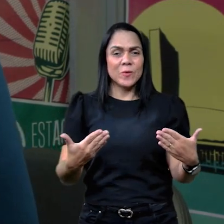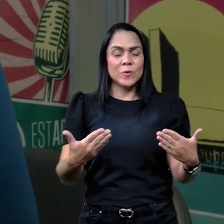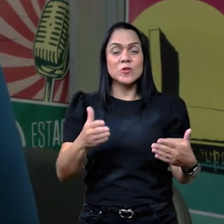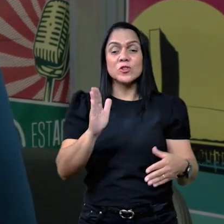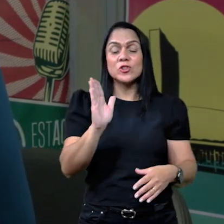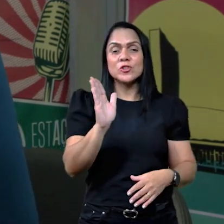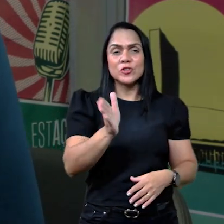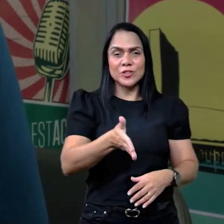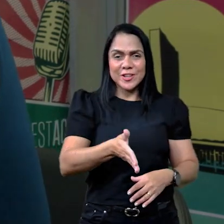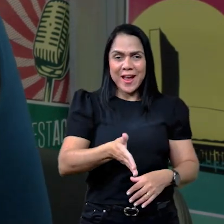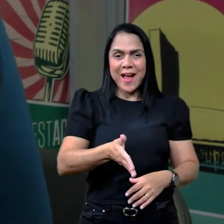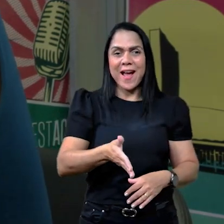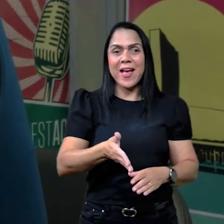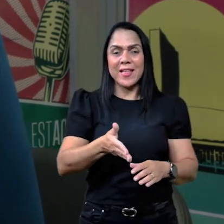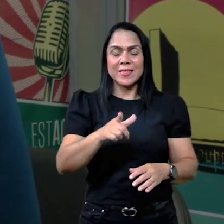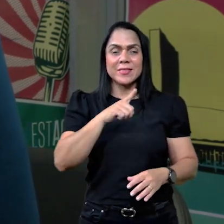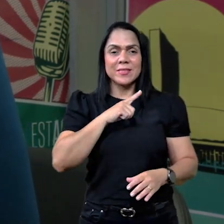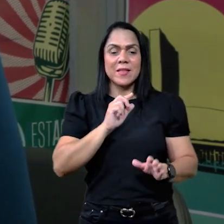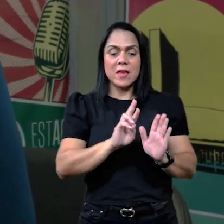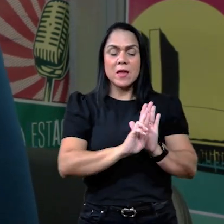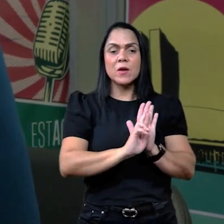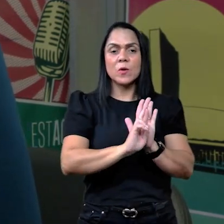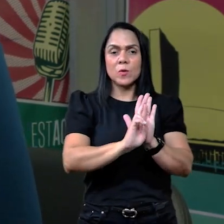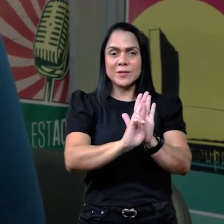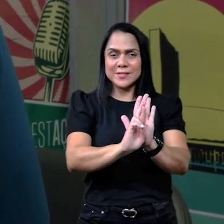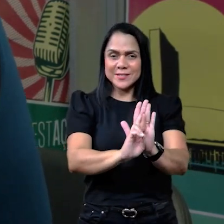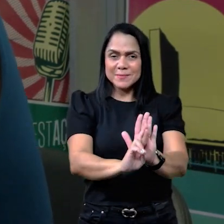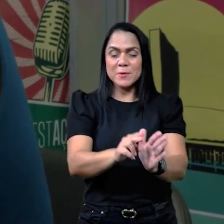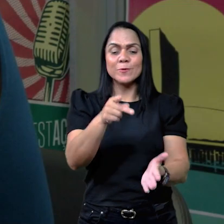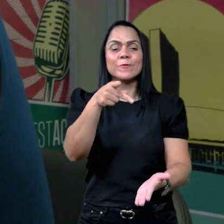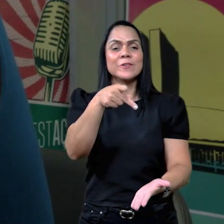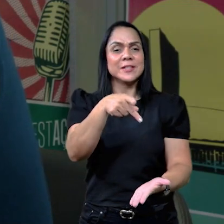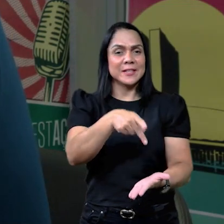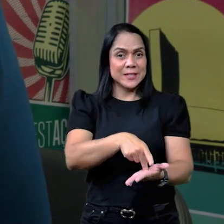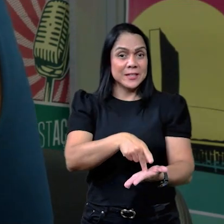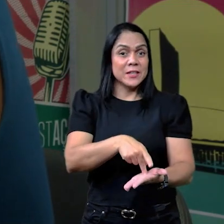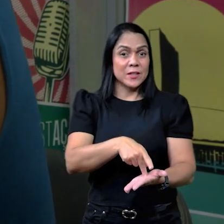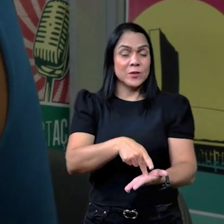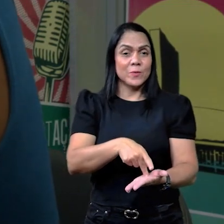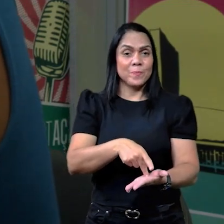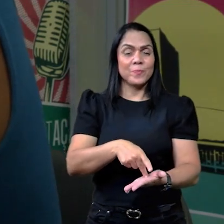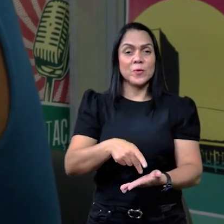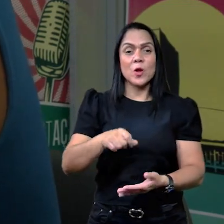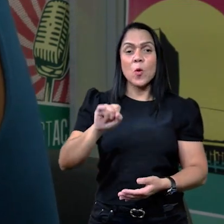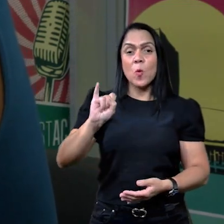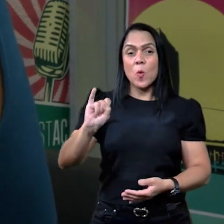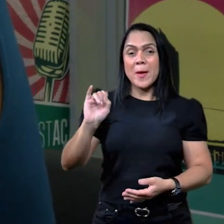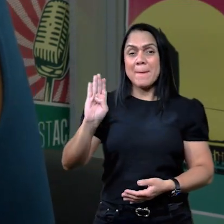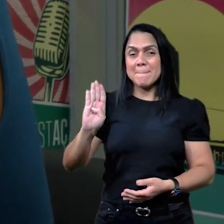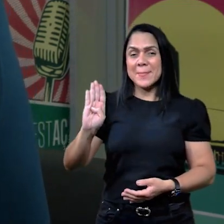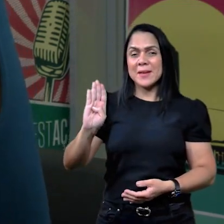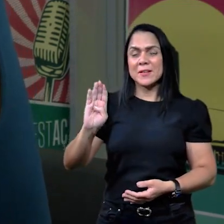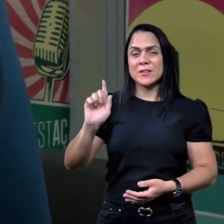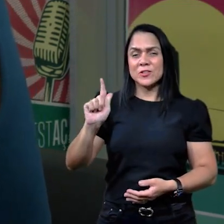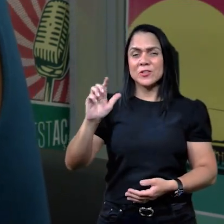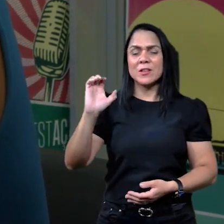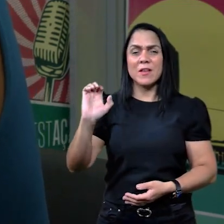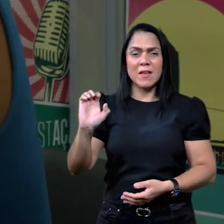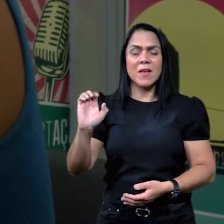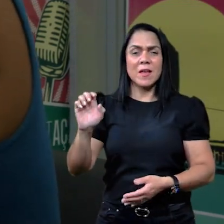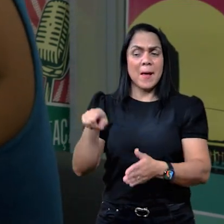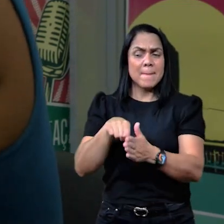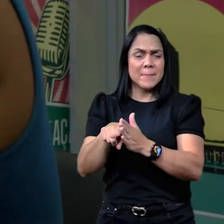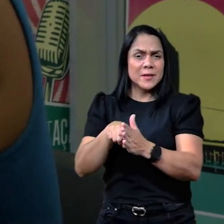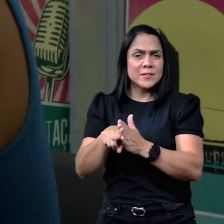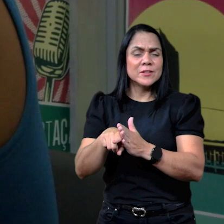povos tradicionais sejam reconhecidos como tal. Então, acho que esse dado do IBGE, eu acho que tem uma contribuição a fazer,